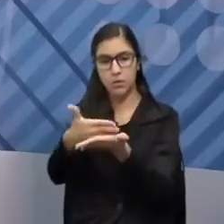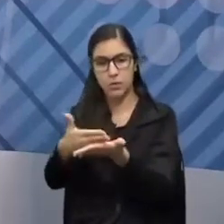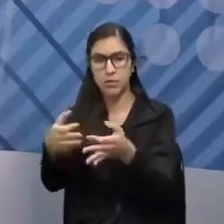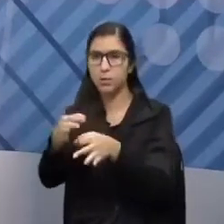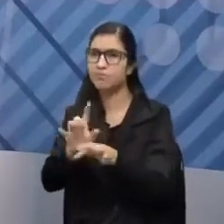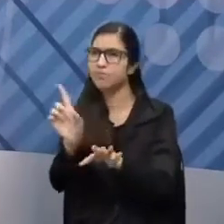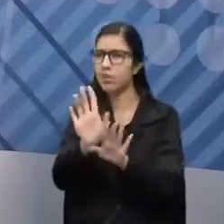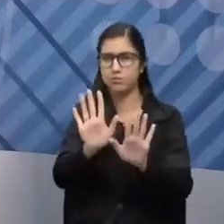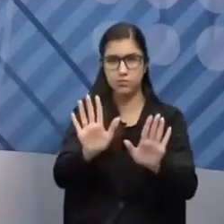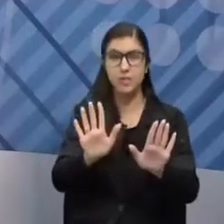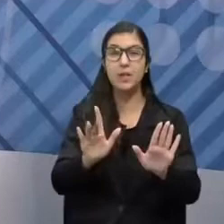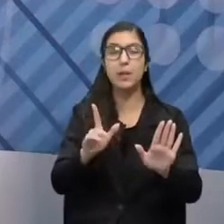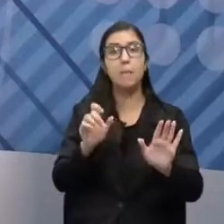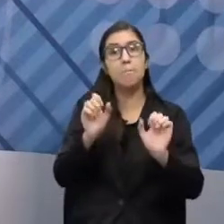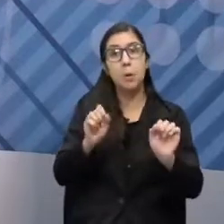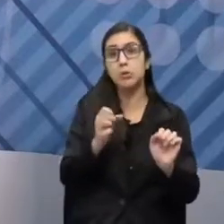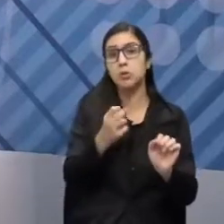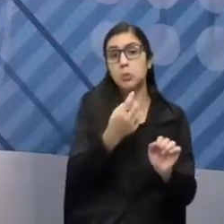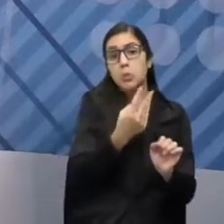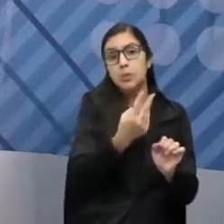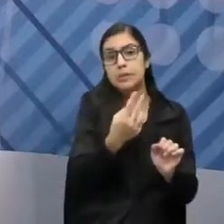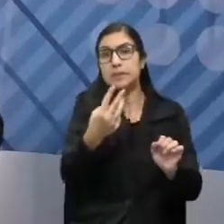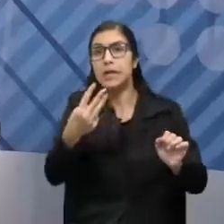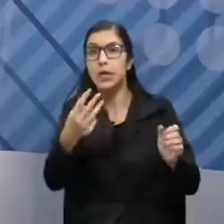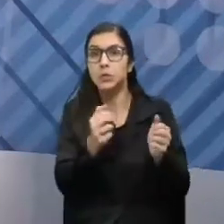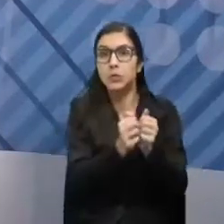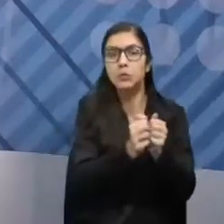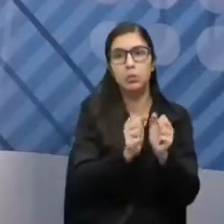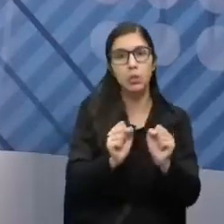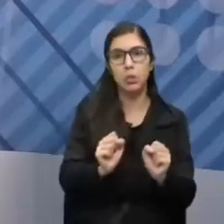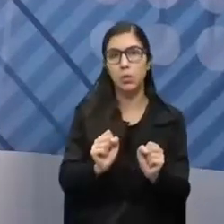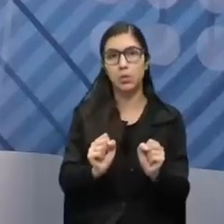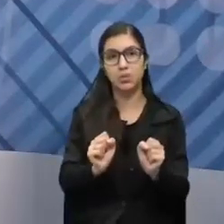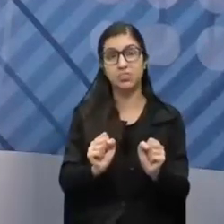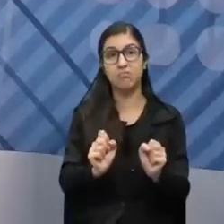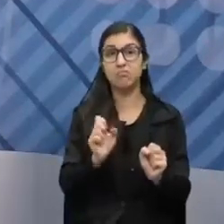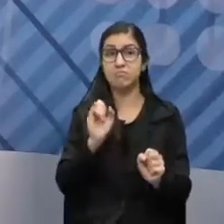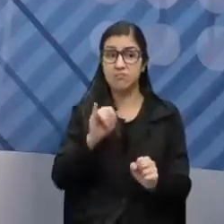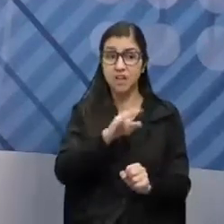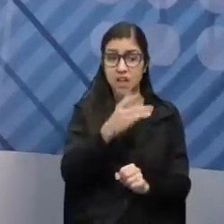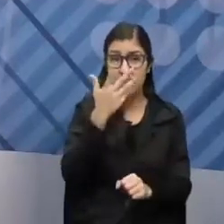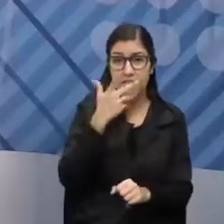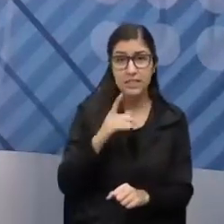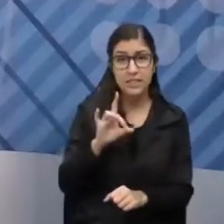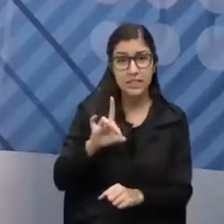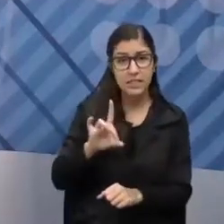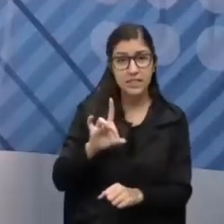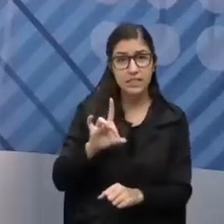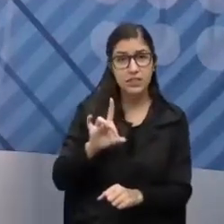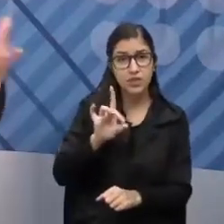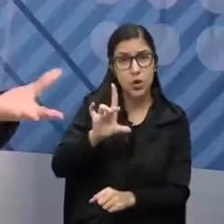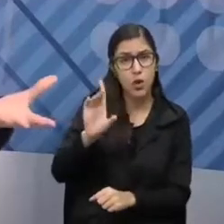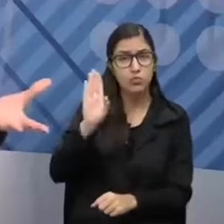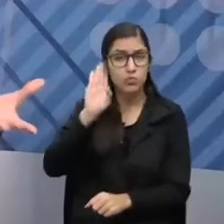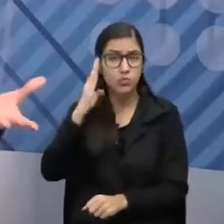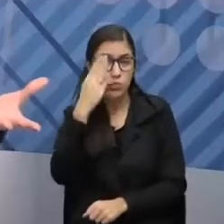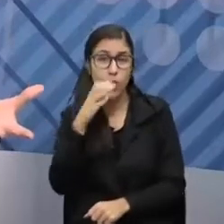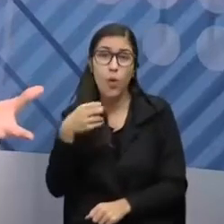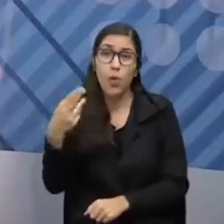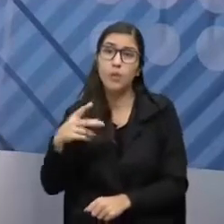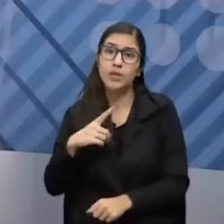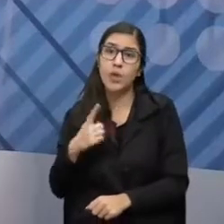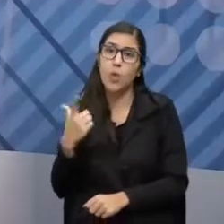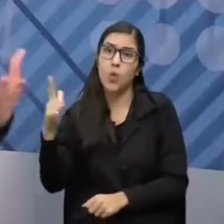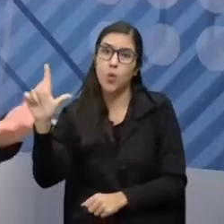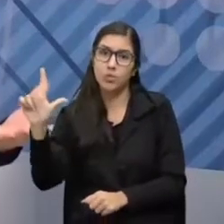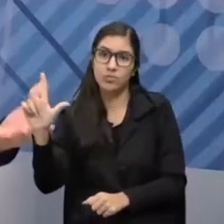ou 3 fases. Isso depende muito se essa criança ela tem apenas a surdo-cegueira ou se ela tem um outro comprometimento,